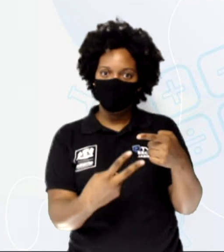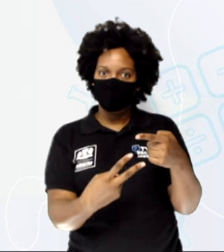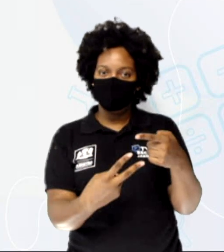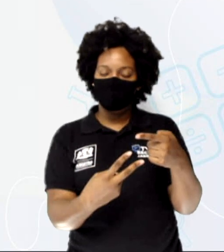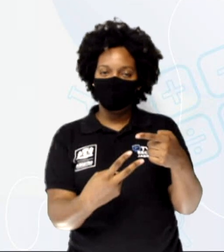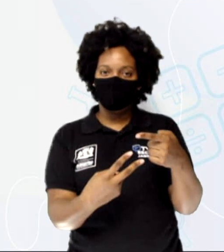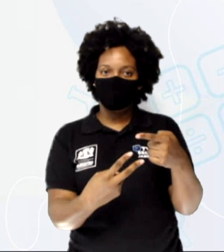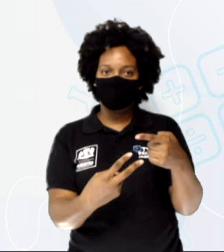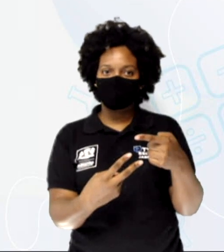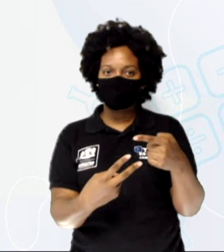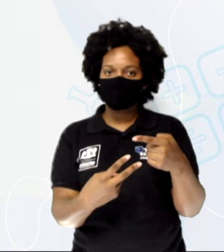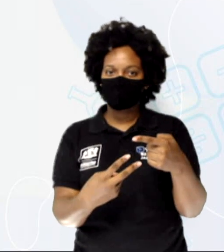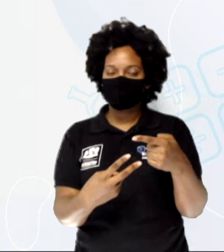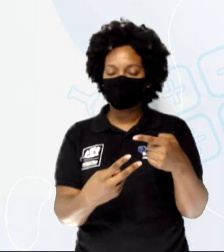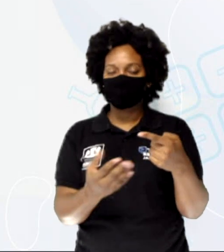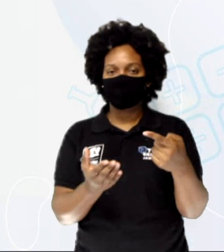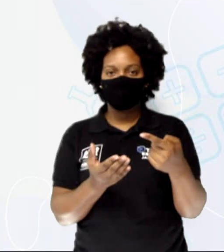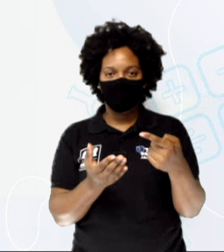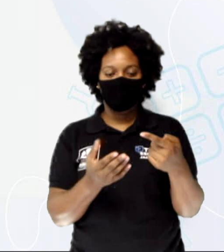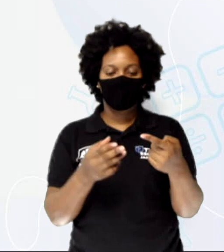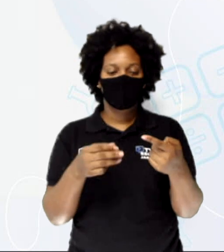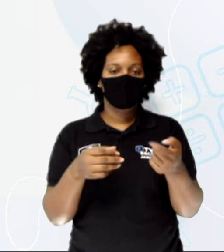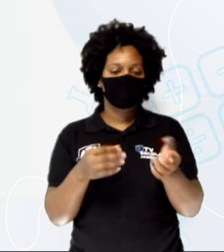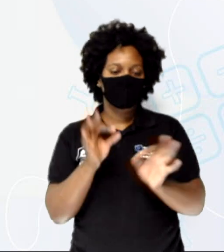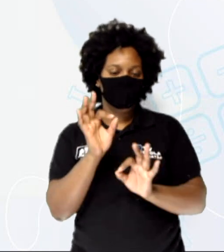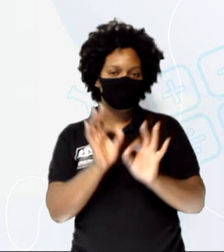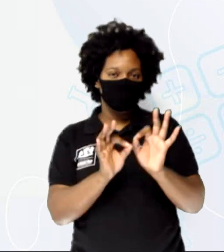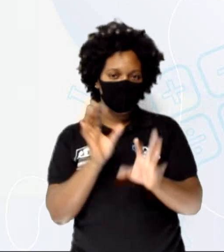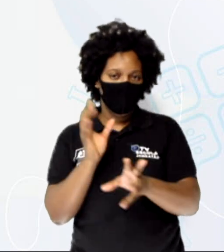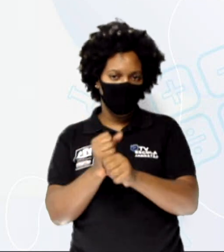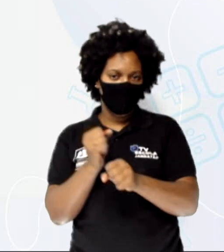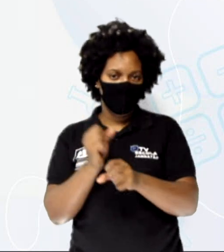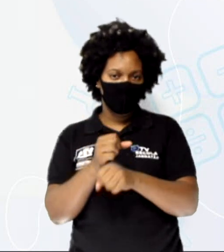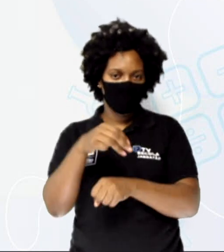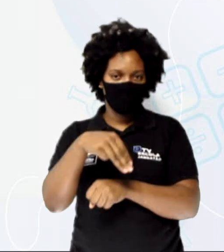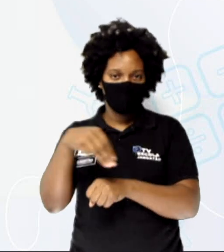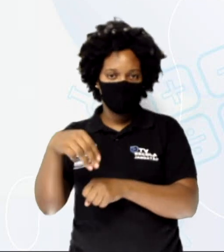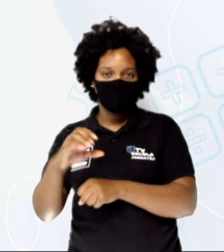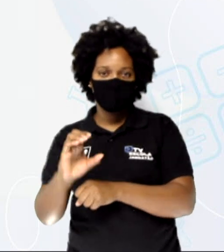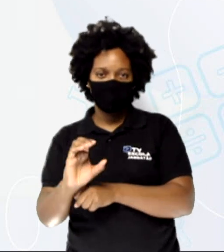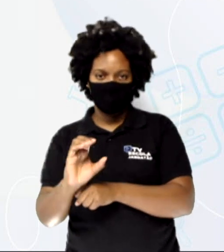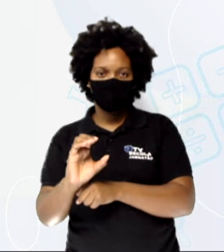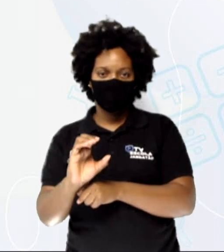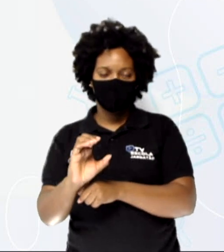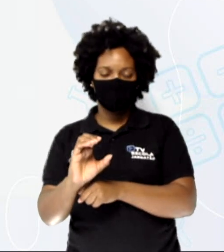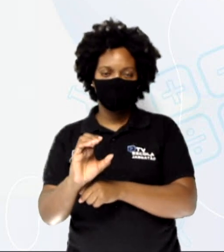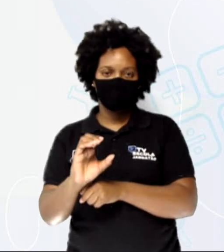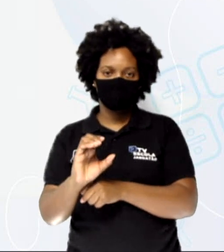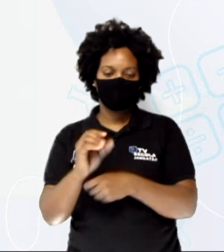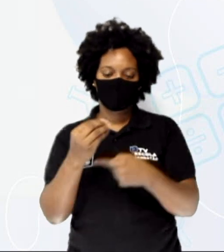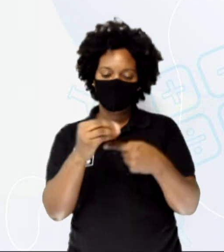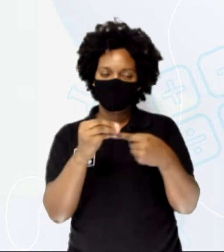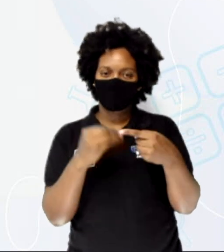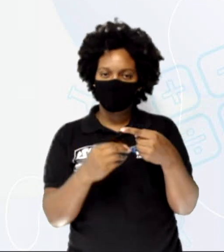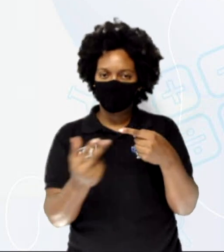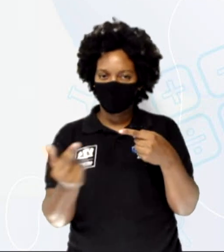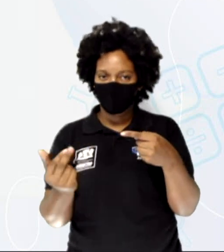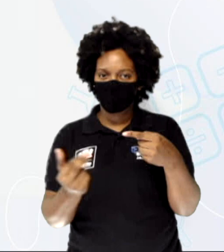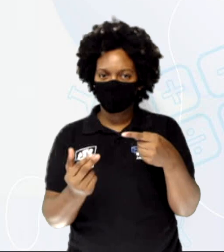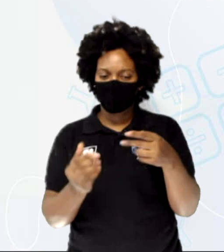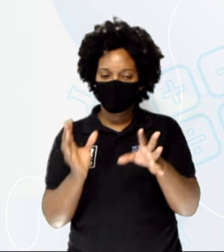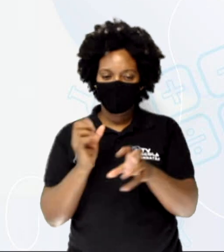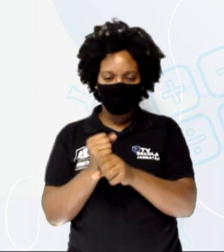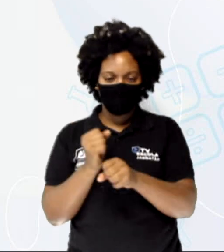E para isso, a gente vai calcular o MMC, né? A gente viu também em outras aulas que eu poderia fazer a fração equivalente